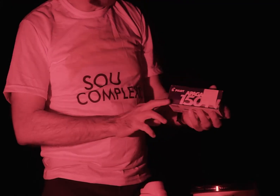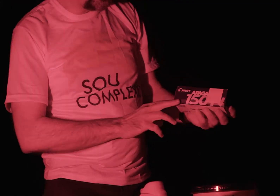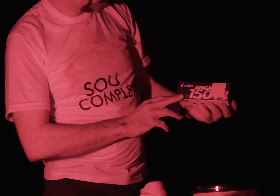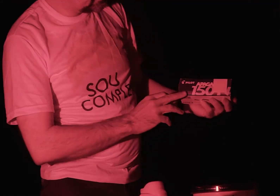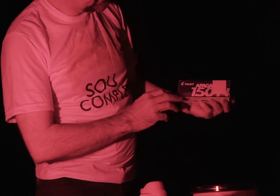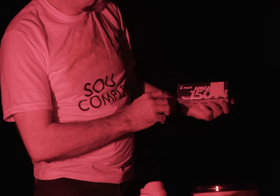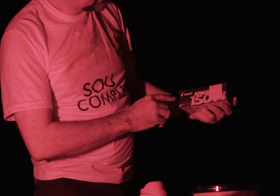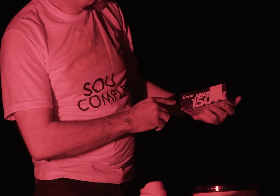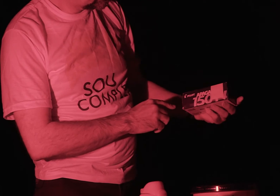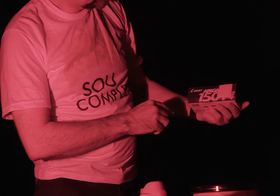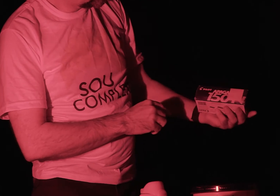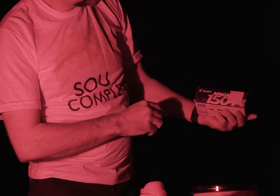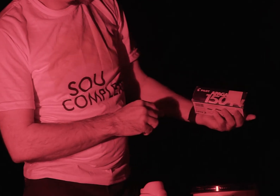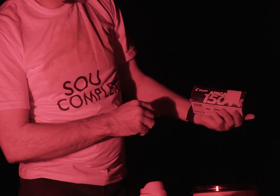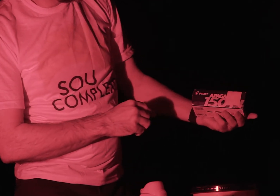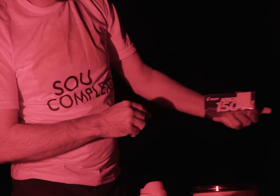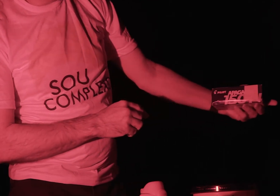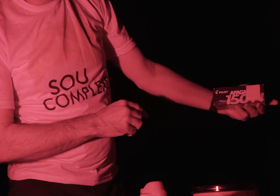Completamente preta.